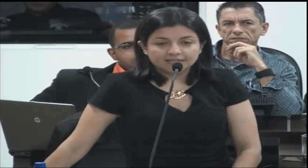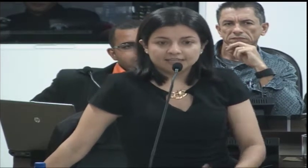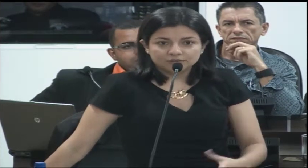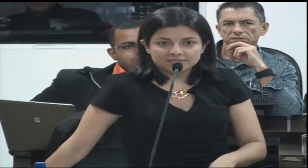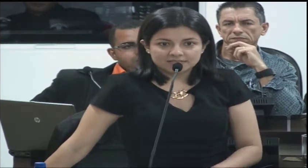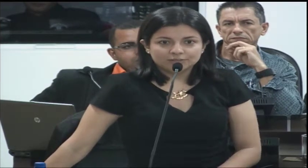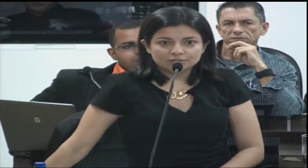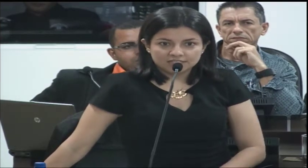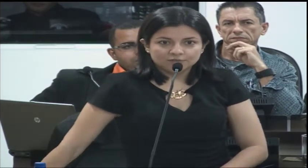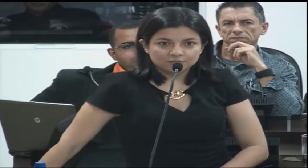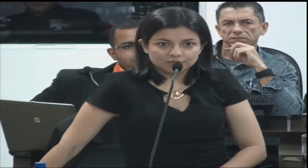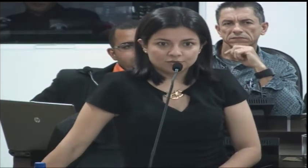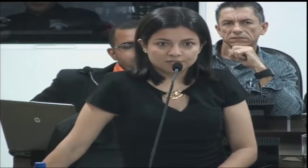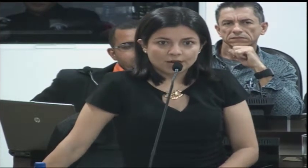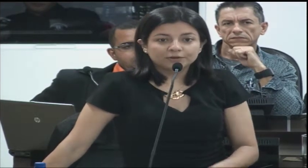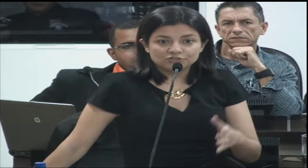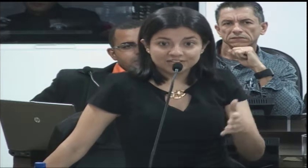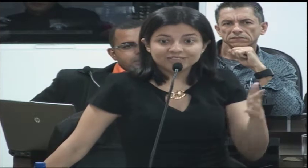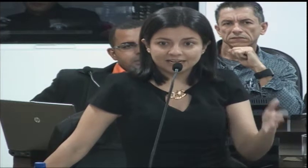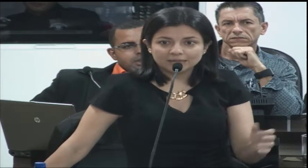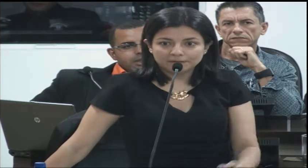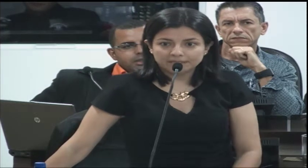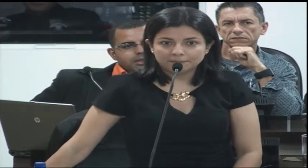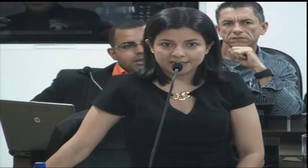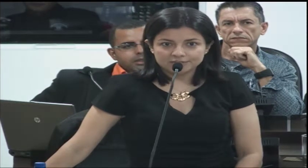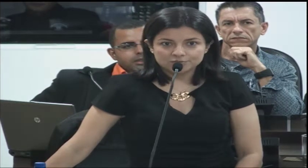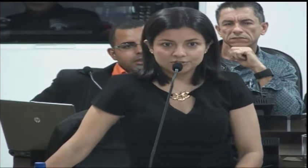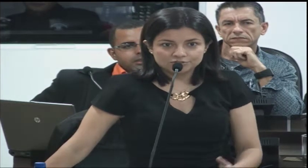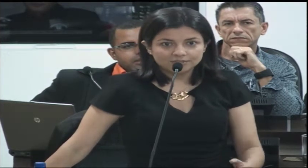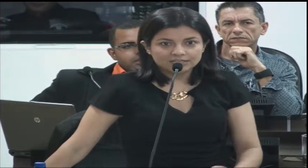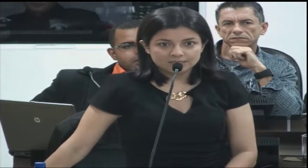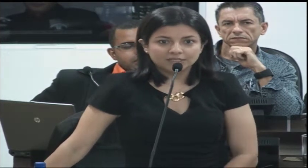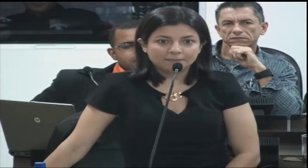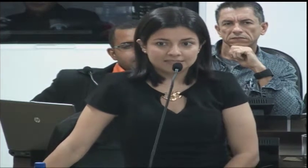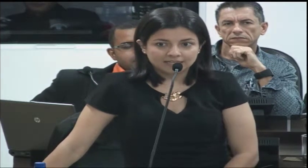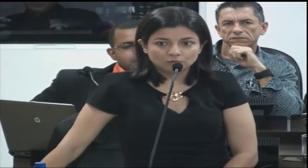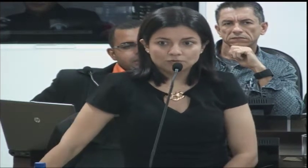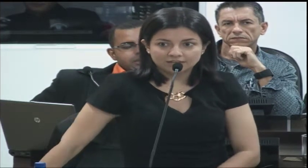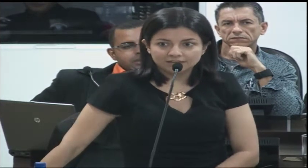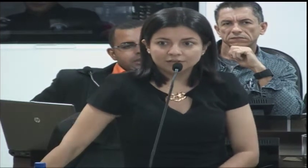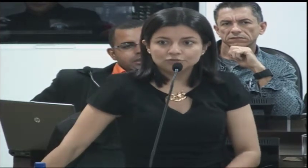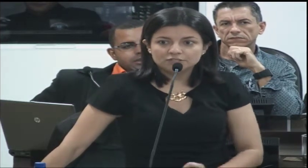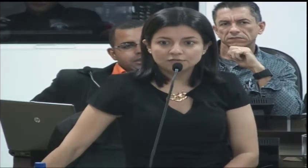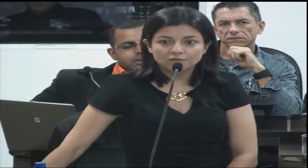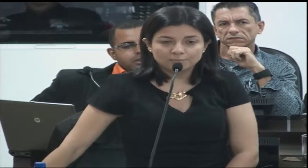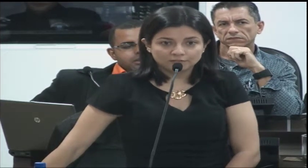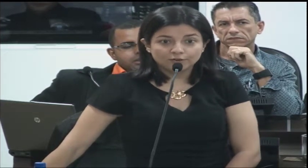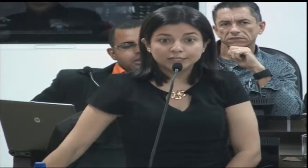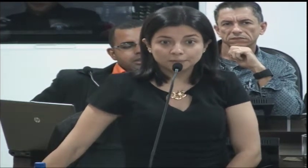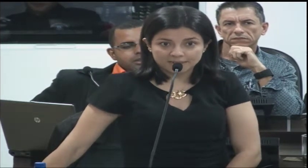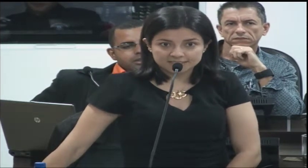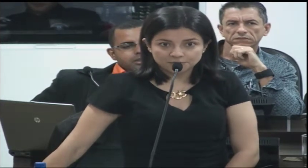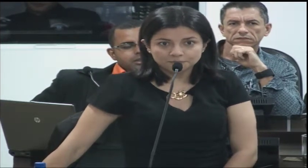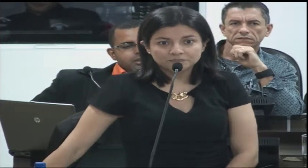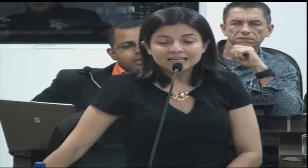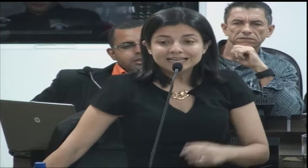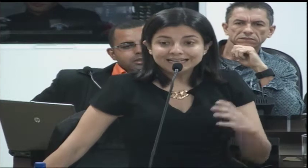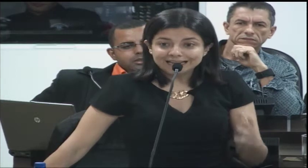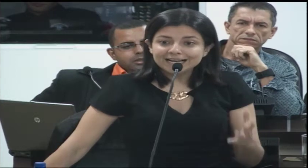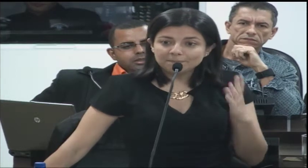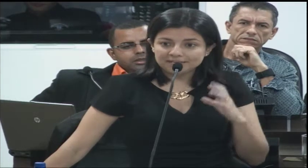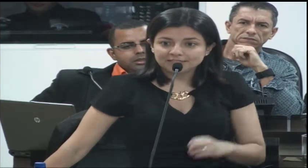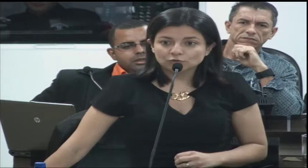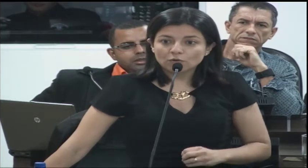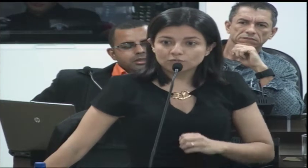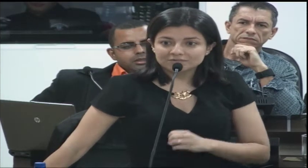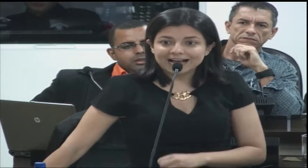secretaria do estado de desenvolvimento social porque teve carta branca pra isso estive na semana passada com o secretário de desenvolvimento floriano pesaro e